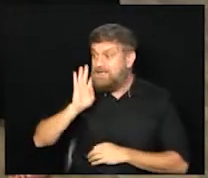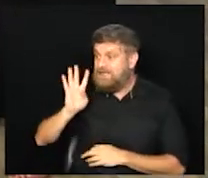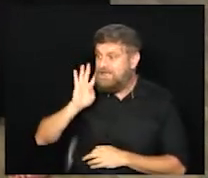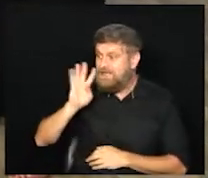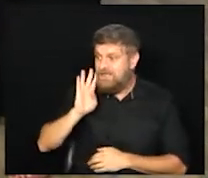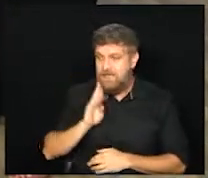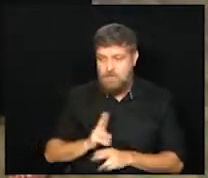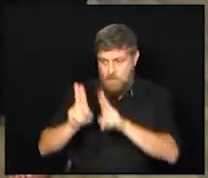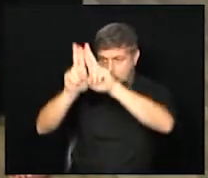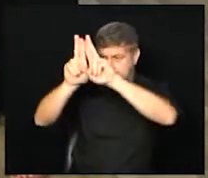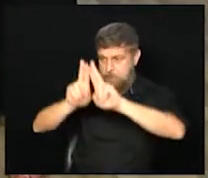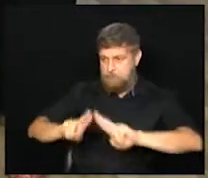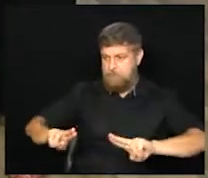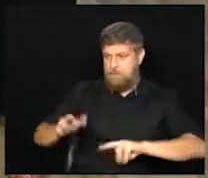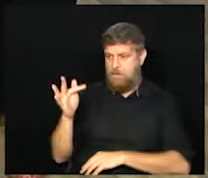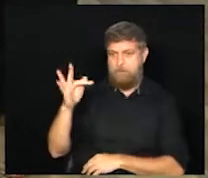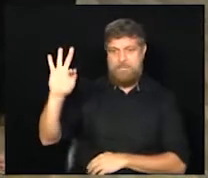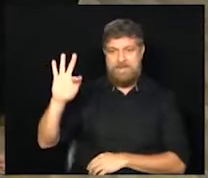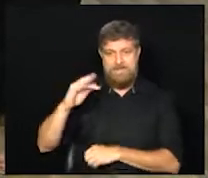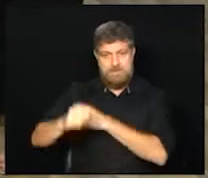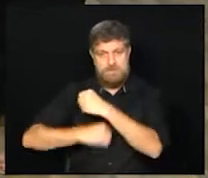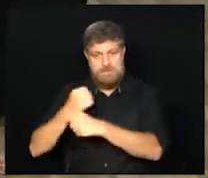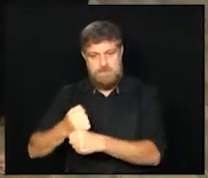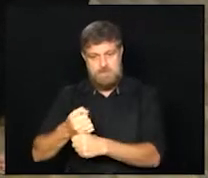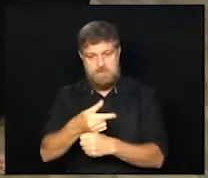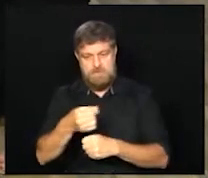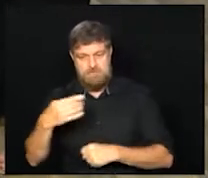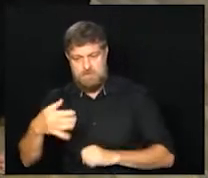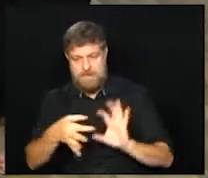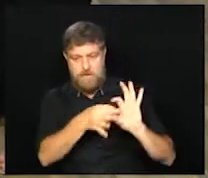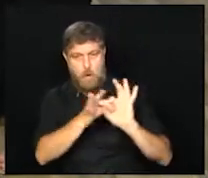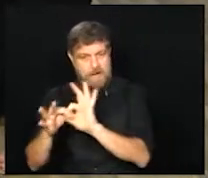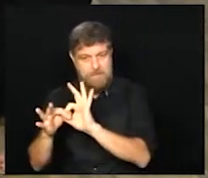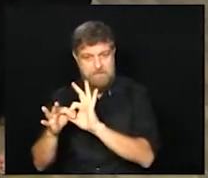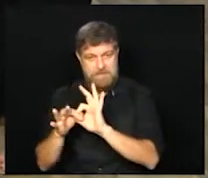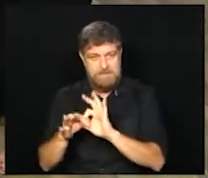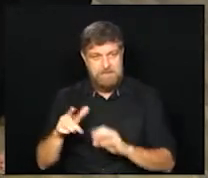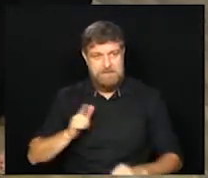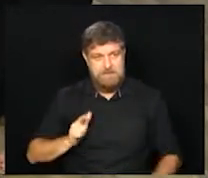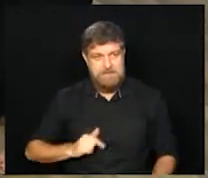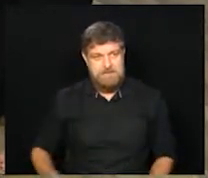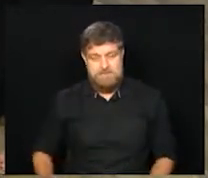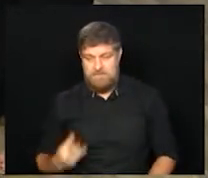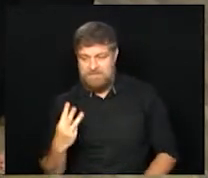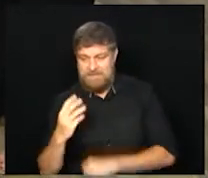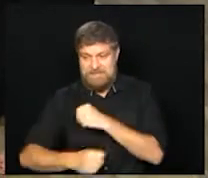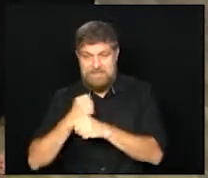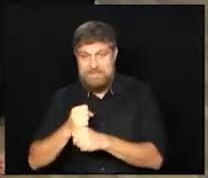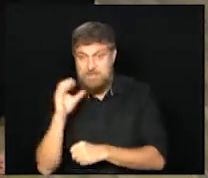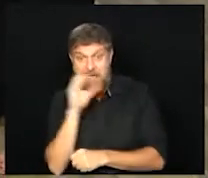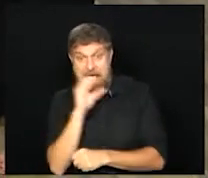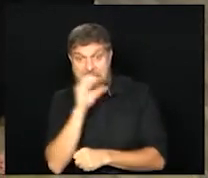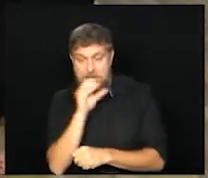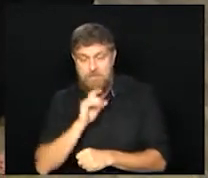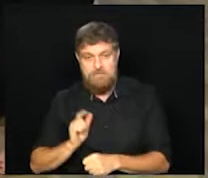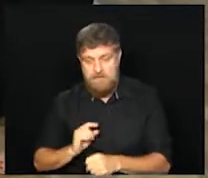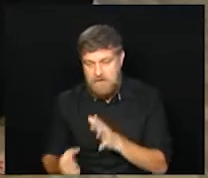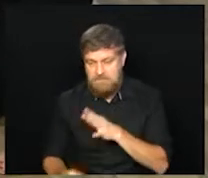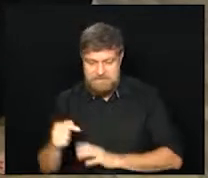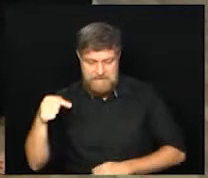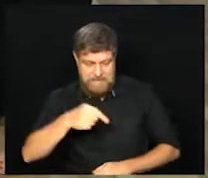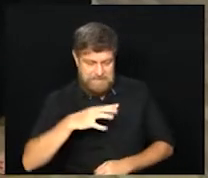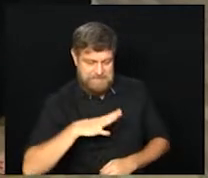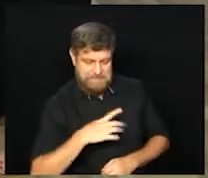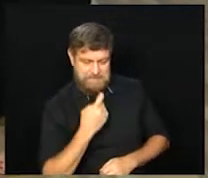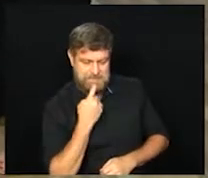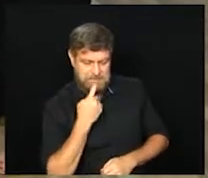está chegando, né? 2024, esse ciclo olímpico menor de apenas 3 anos. E aqui é a cidade de